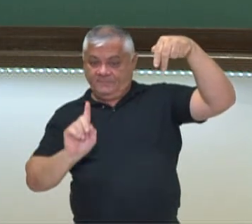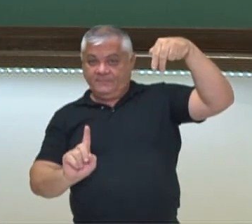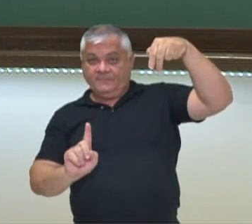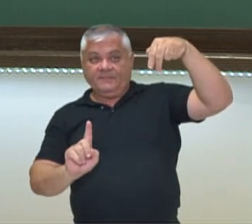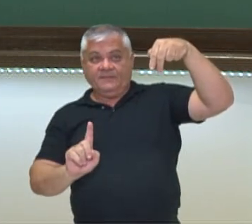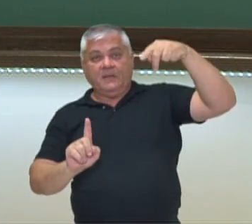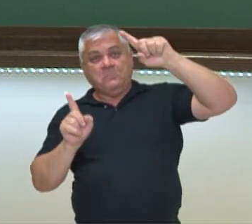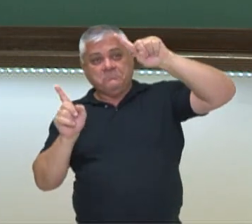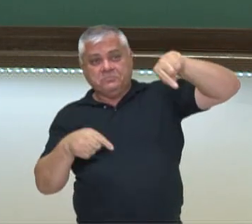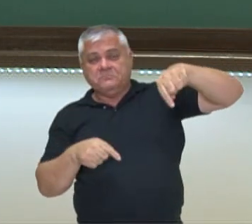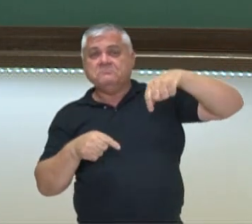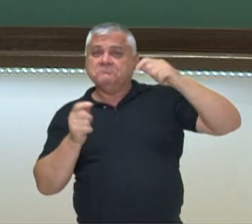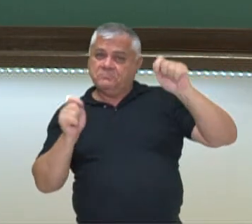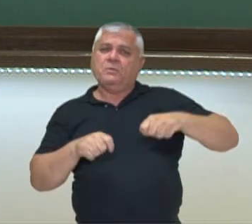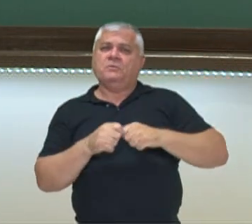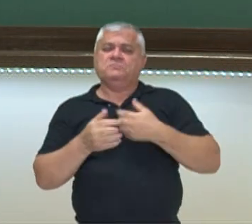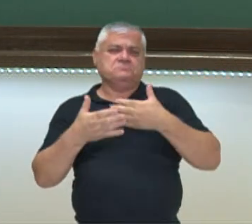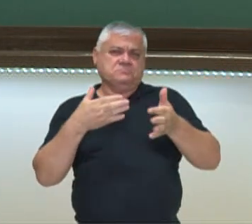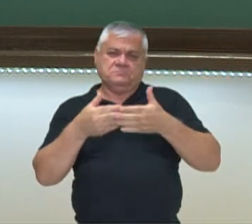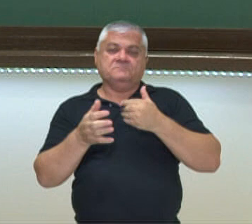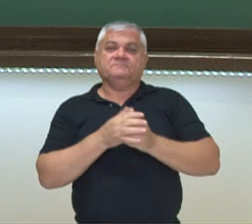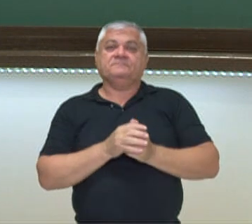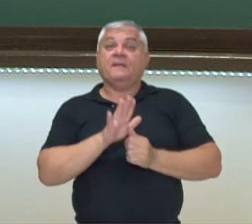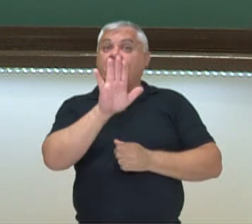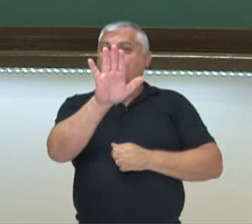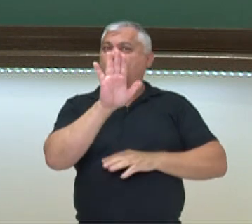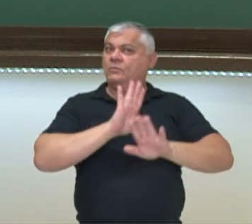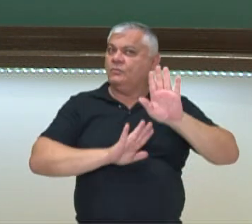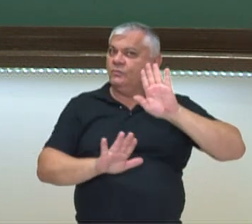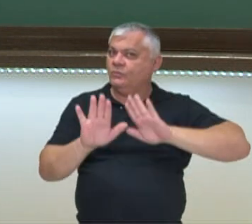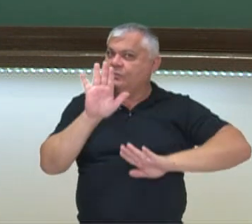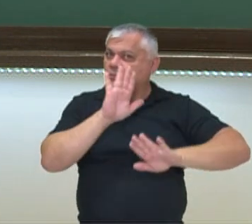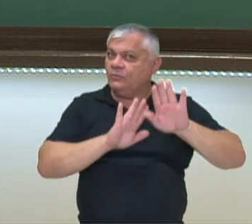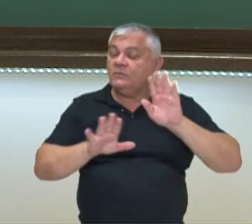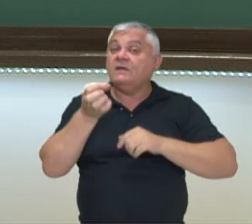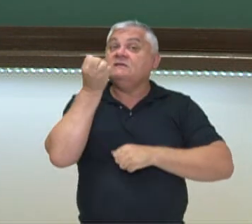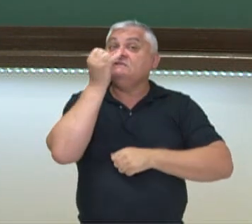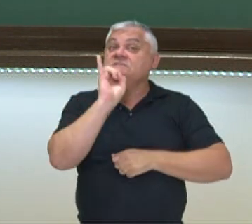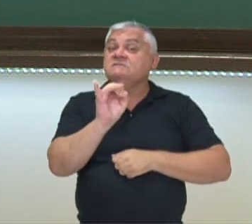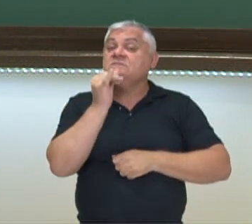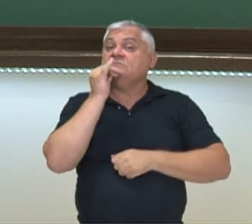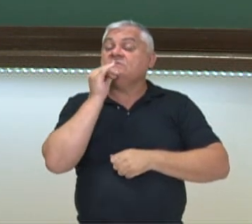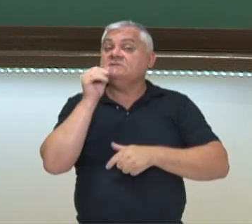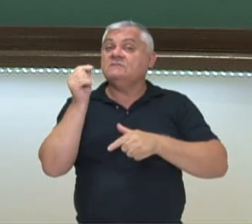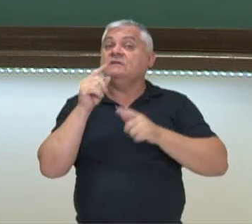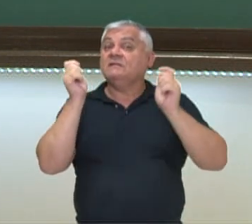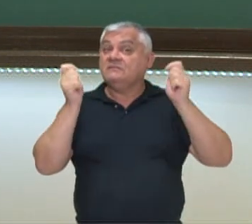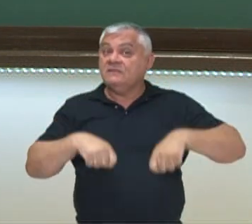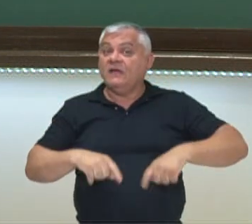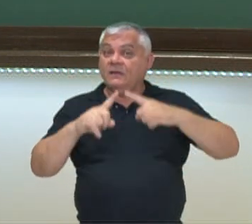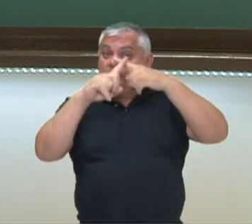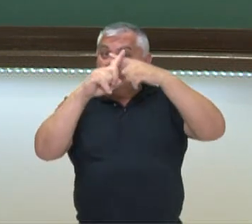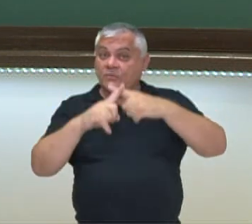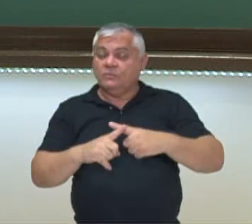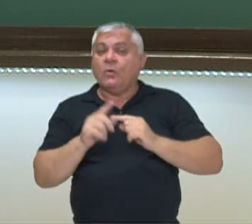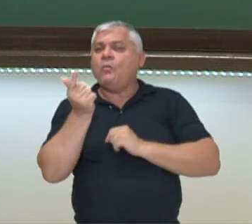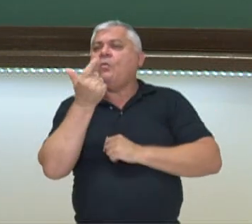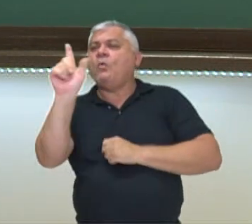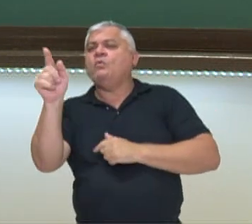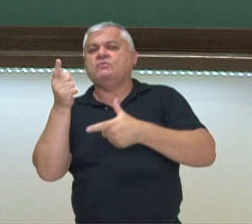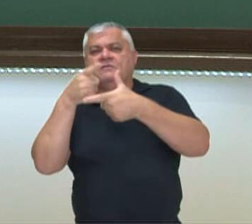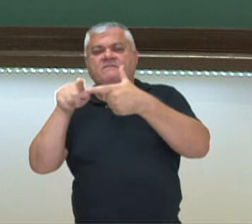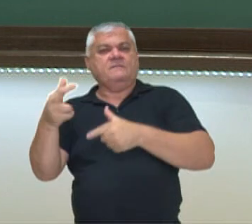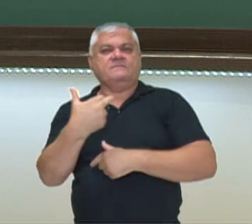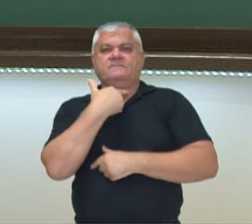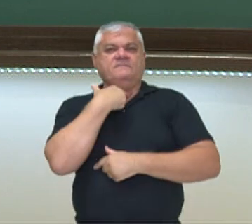eles estão em frações diferentes. Mas cuidado, eu só posso fazer isso se for multiplicação de frações. Em nenhuma outra operação eu posso fazer